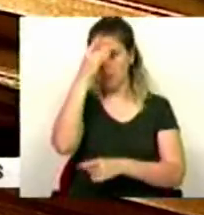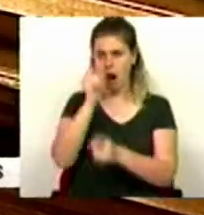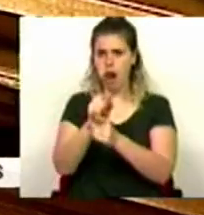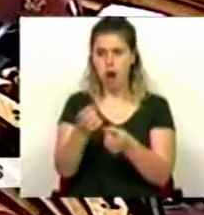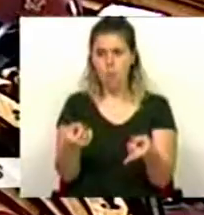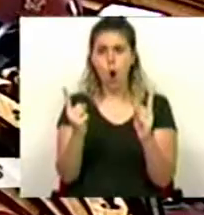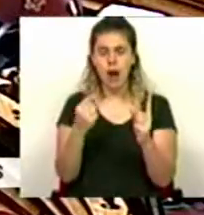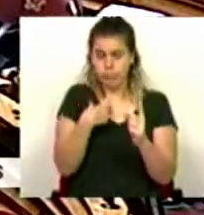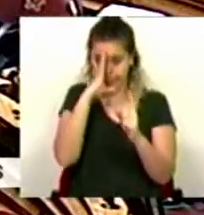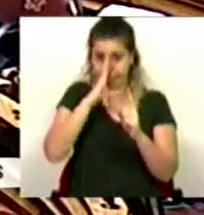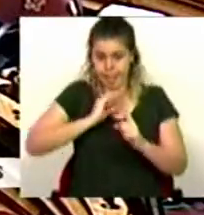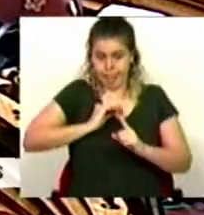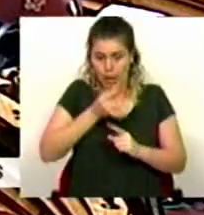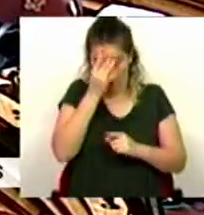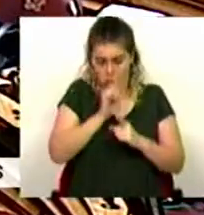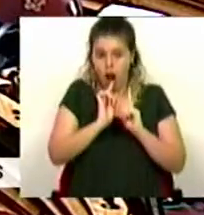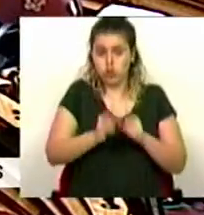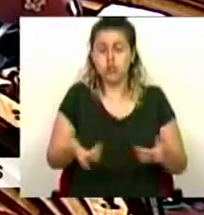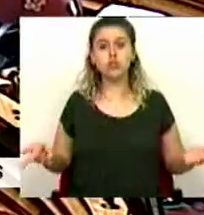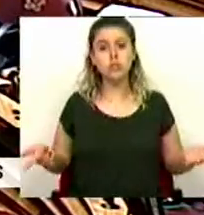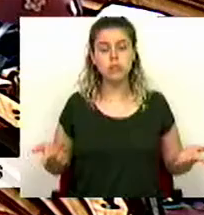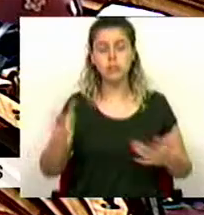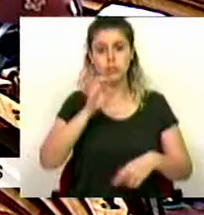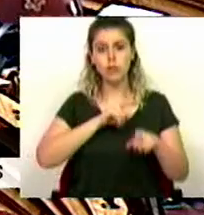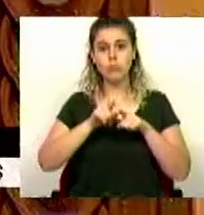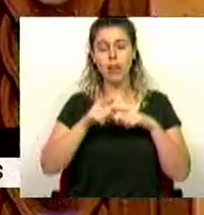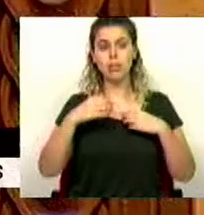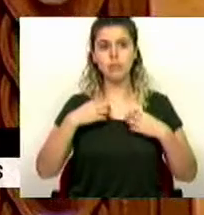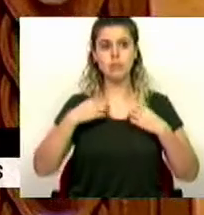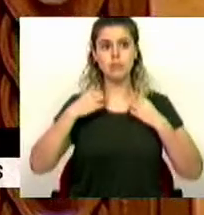consenso, eu não sei o que é consenso, Sr. Deputado.